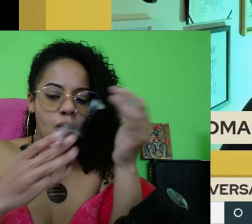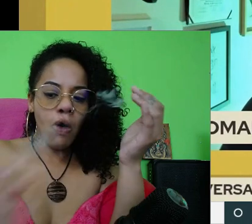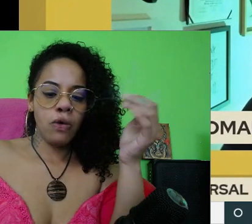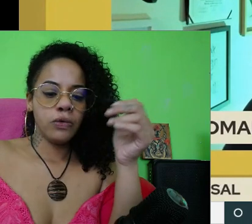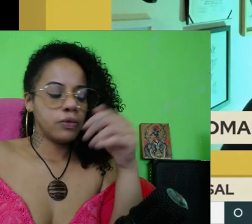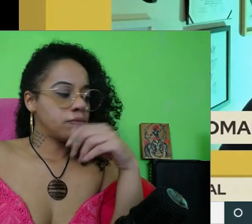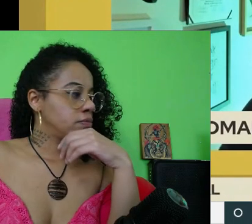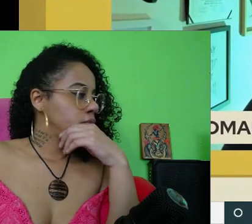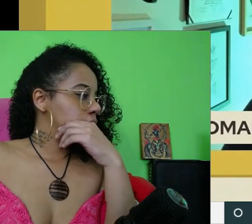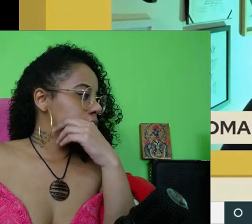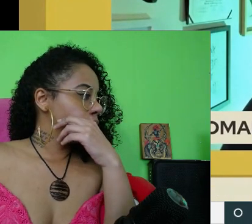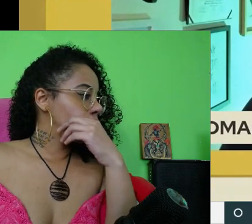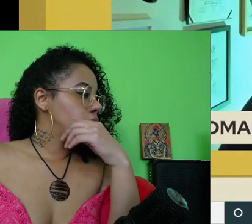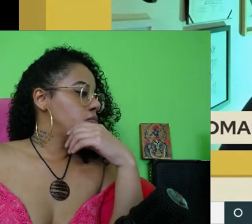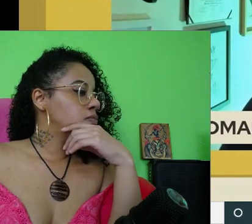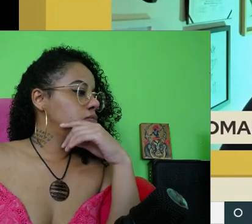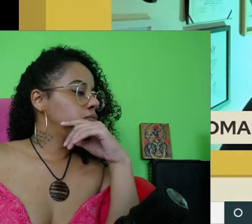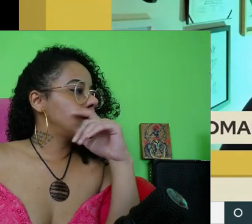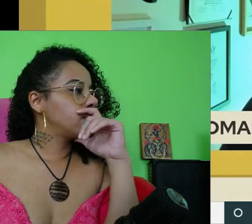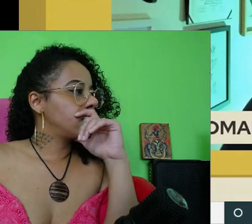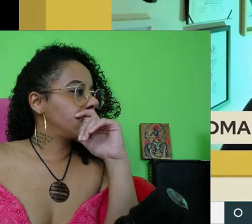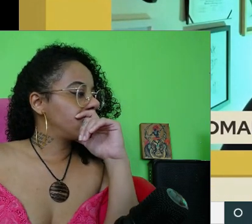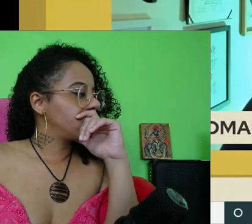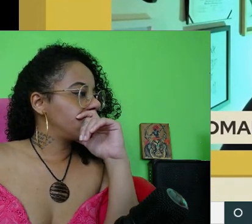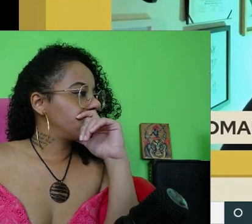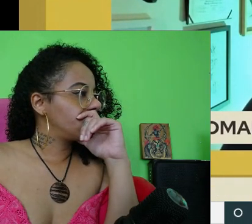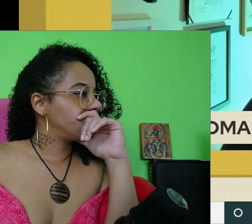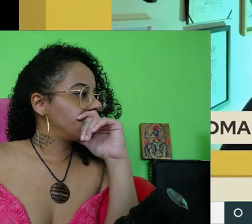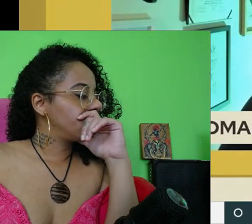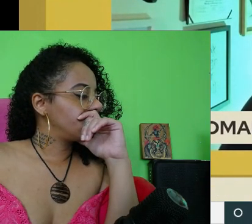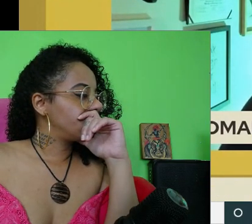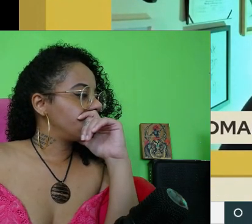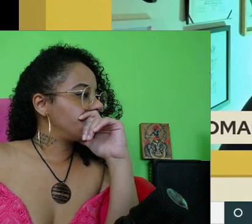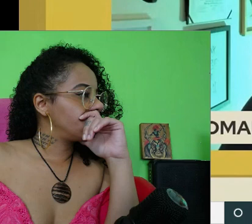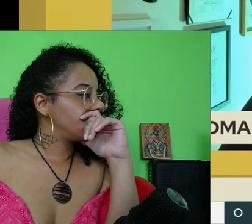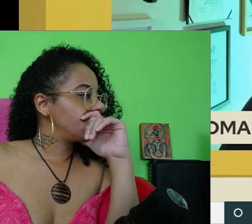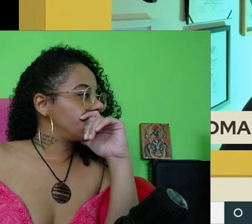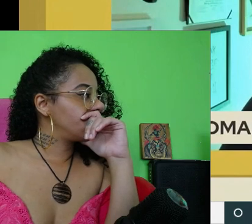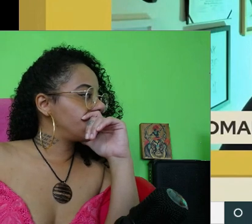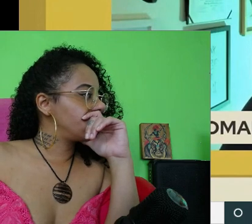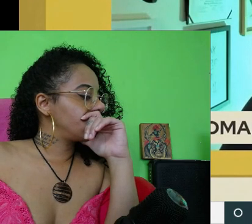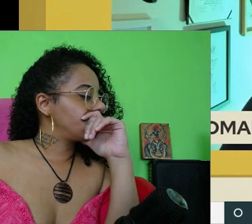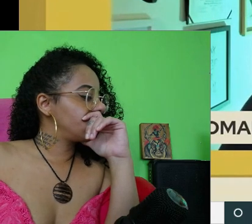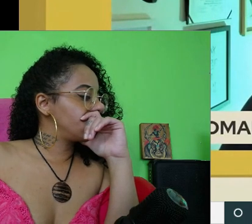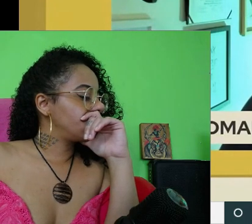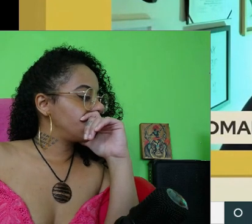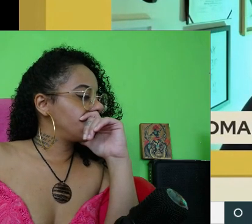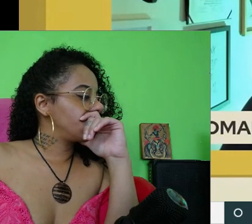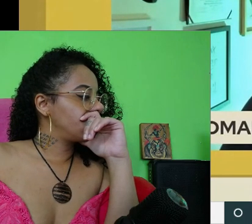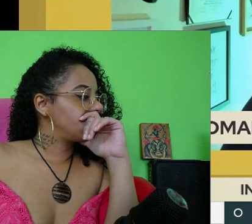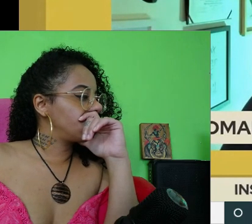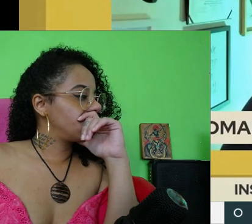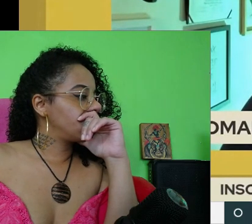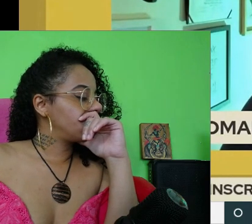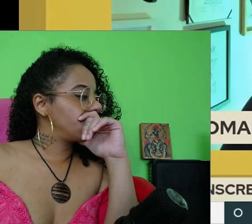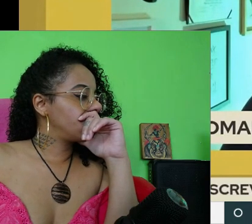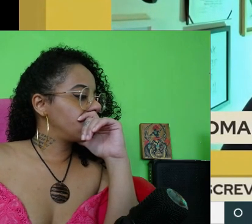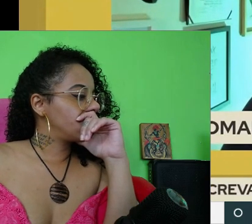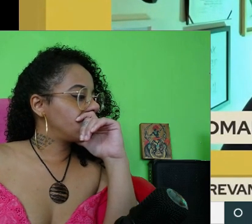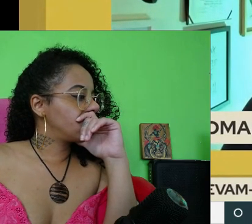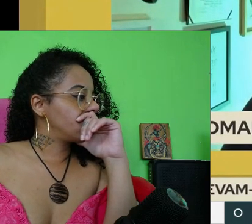que a gente se apoie né então quando você tem essa questão dessas